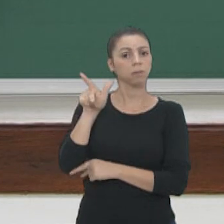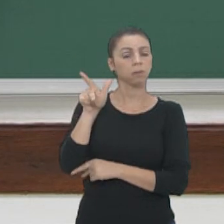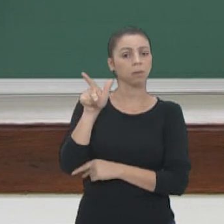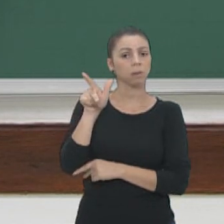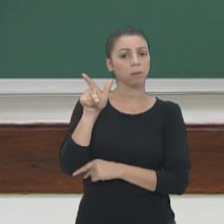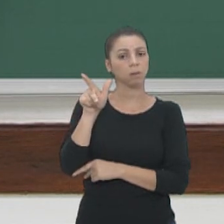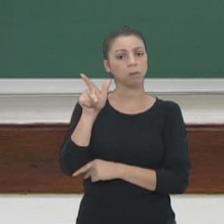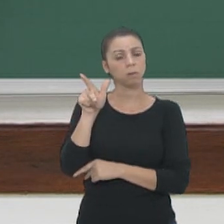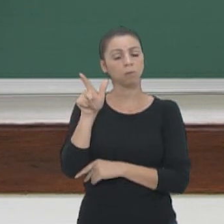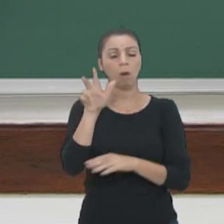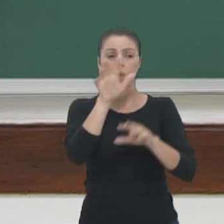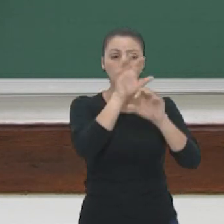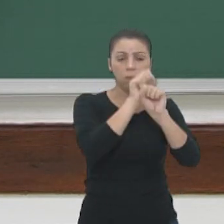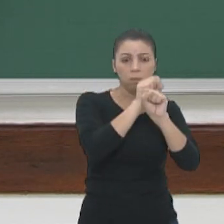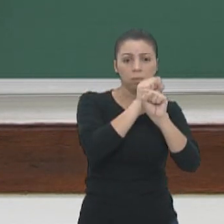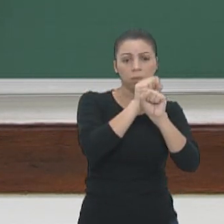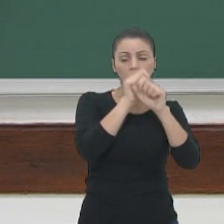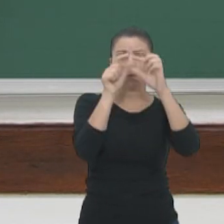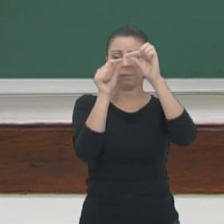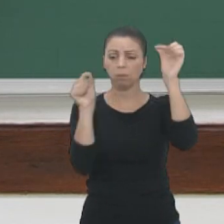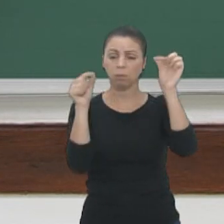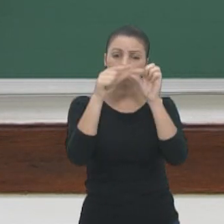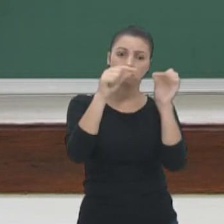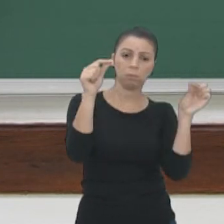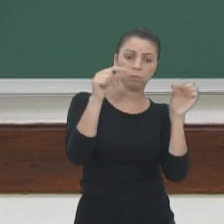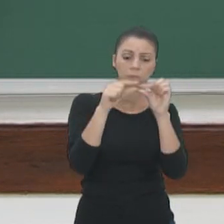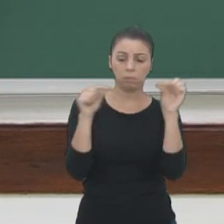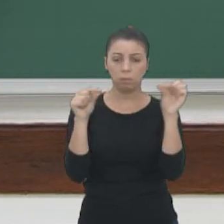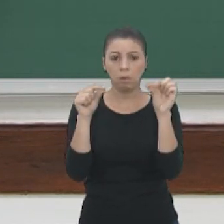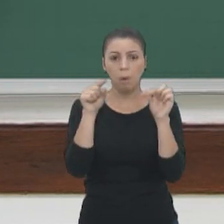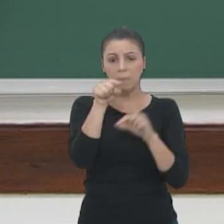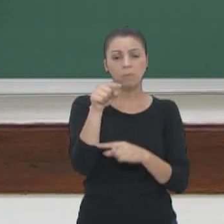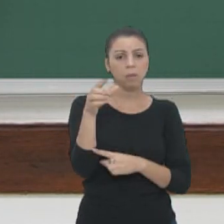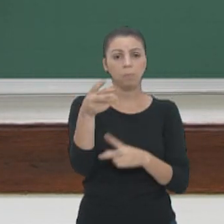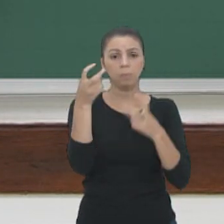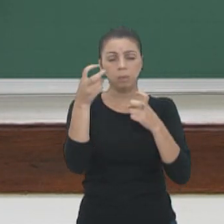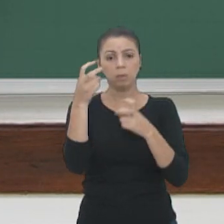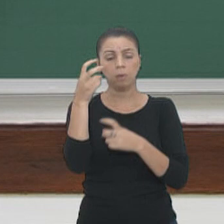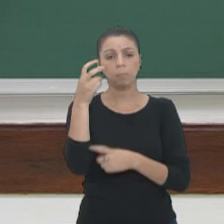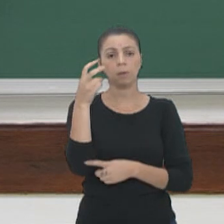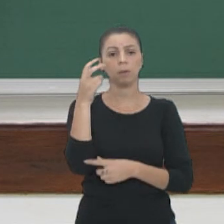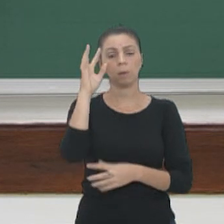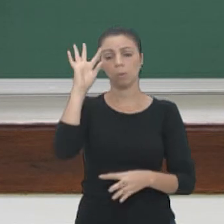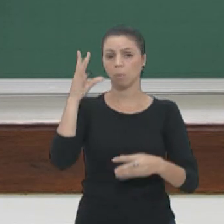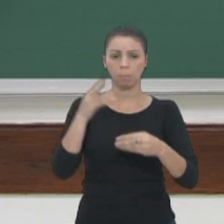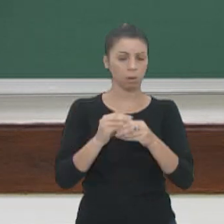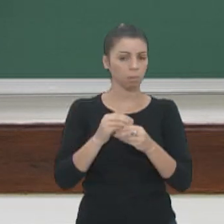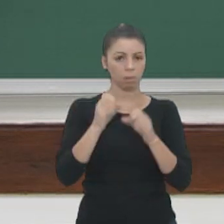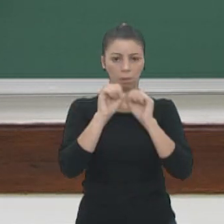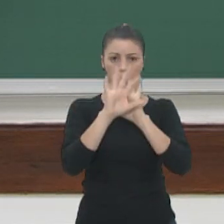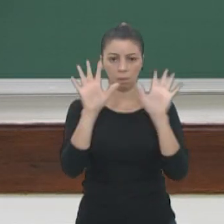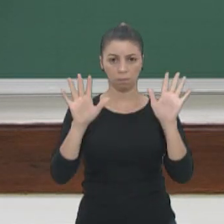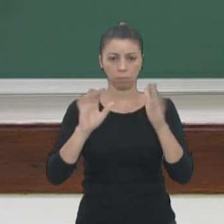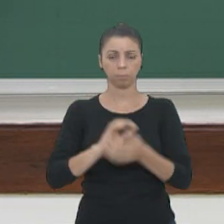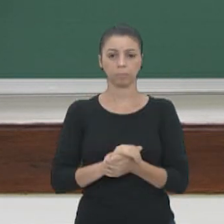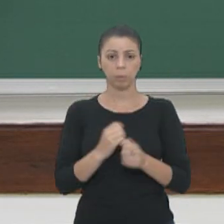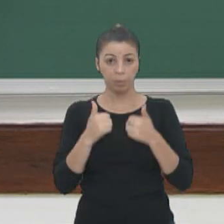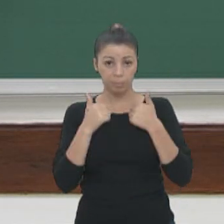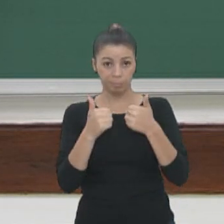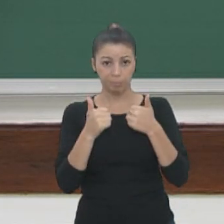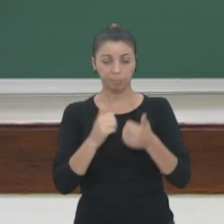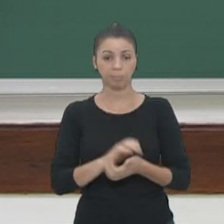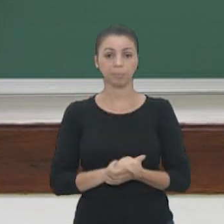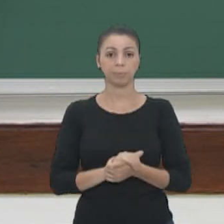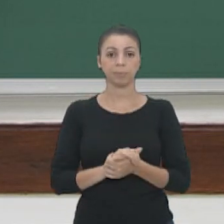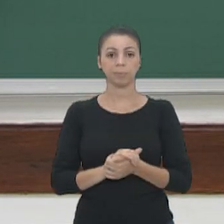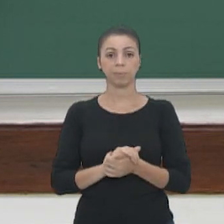faz um pouquinho mais escuro cada lado, faz um risquinho para poder identificar quanto aos seus lados e quanto aos seus ângulos. Joia?